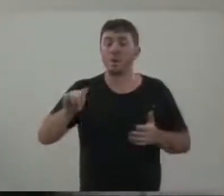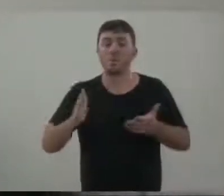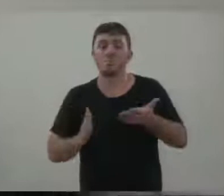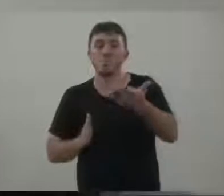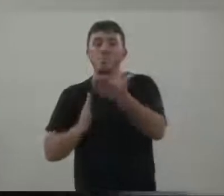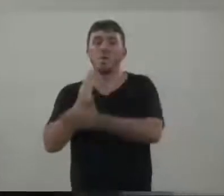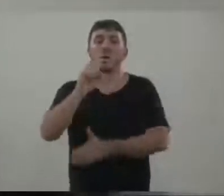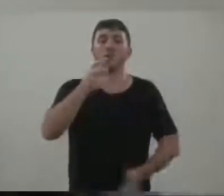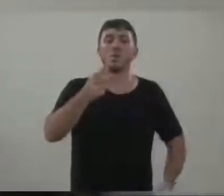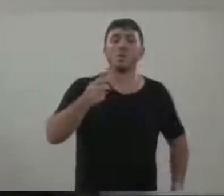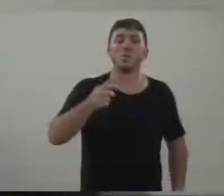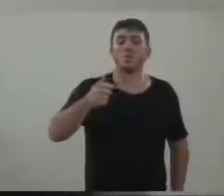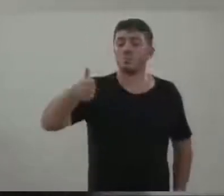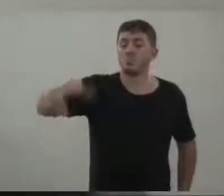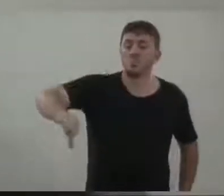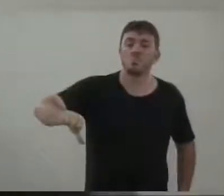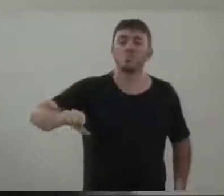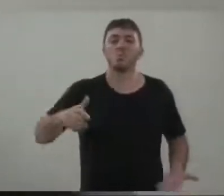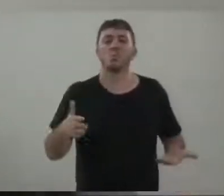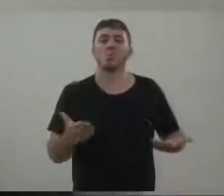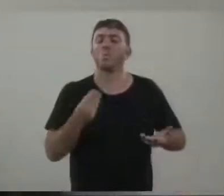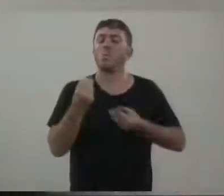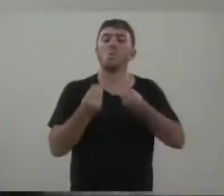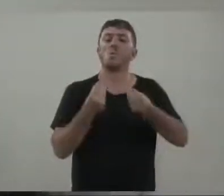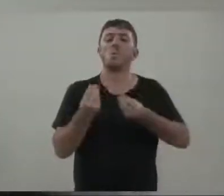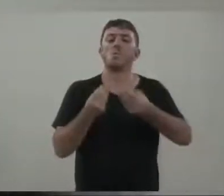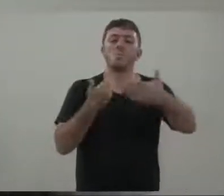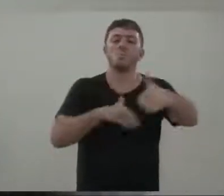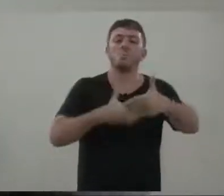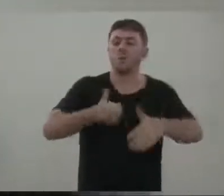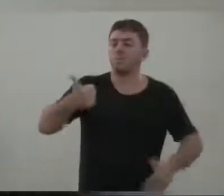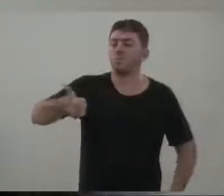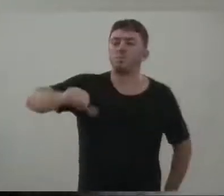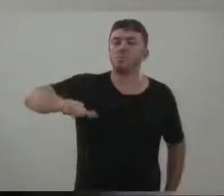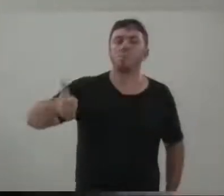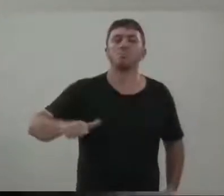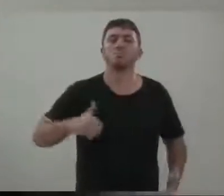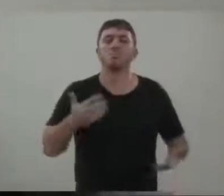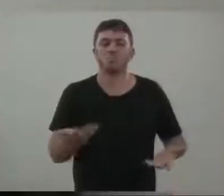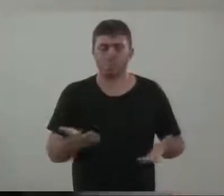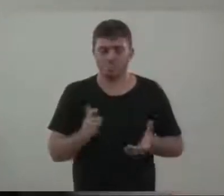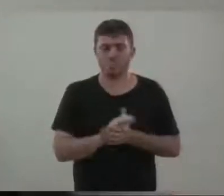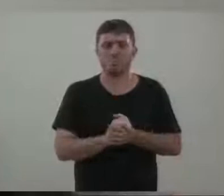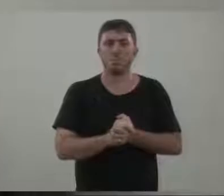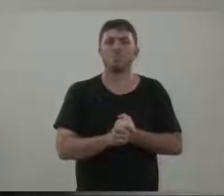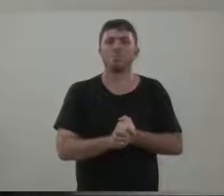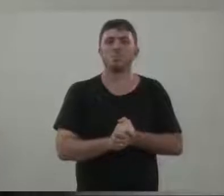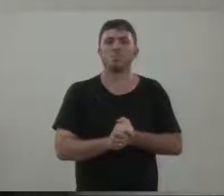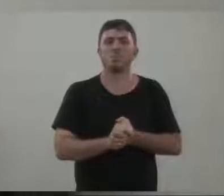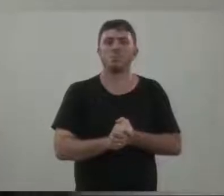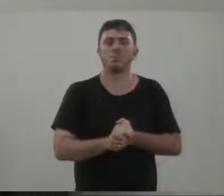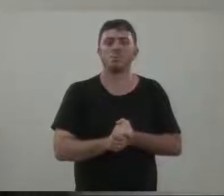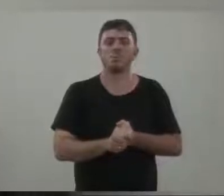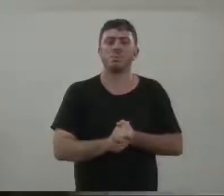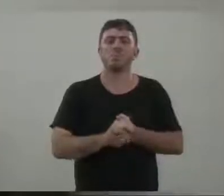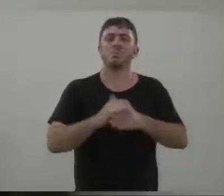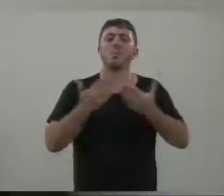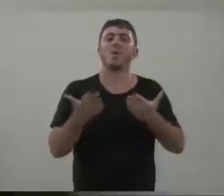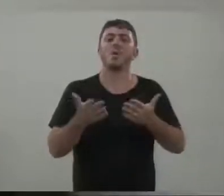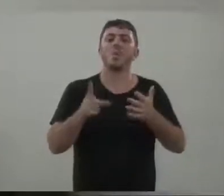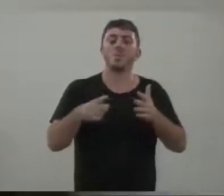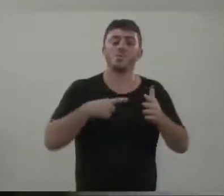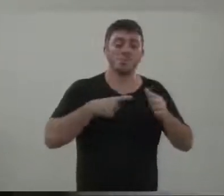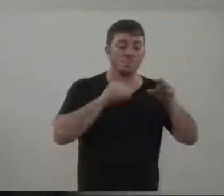se haverá algum tipo de processo de avaliação. Bom, no mesmo momento onde foi anunciado o adiamento,